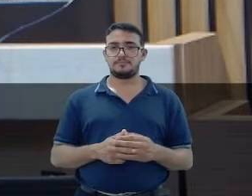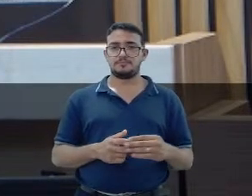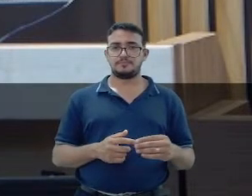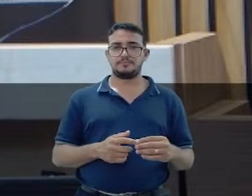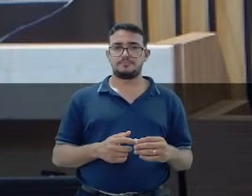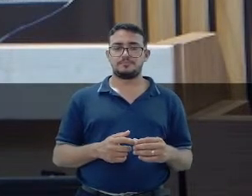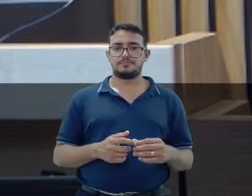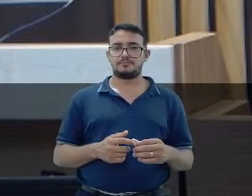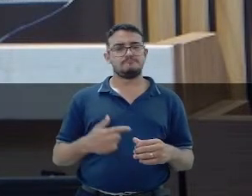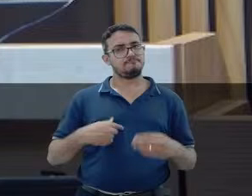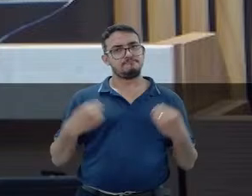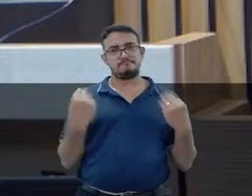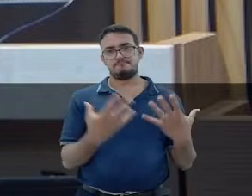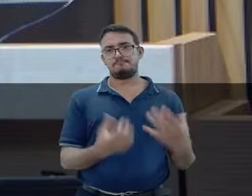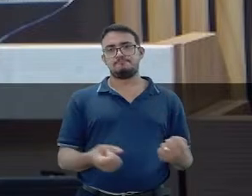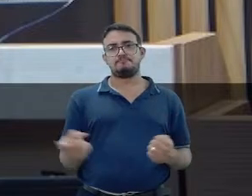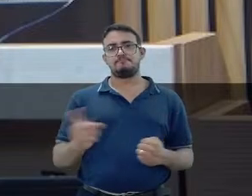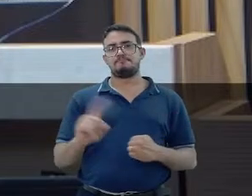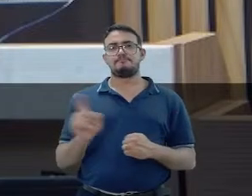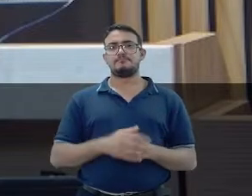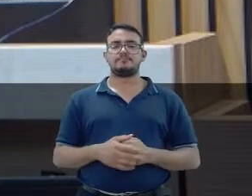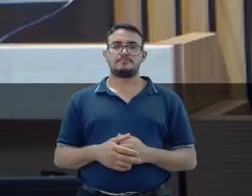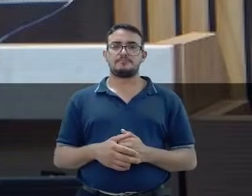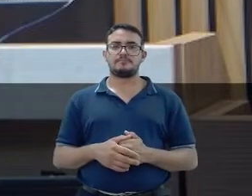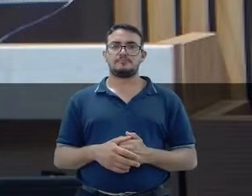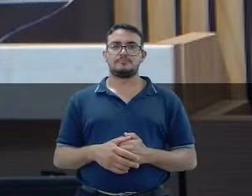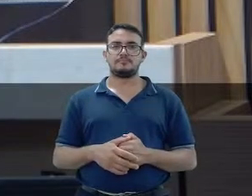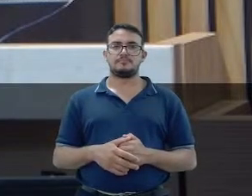Eu estou negando provimento.